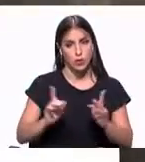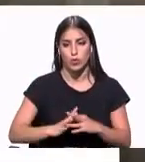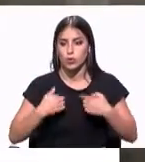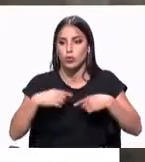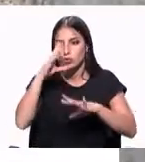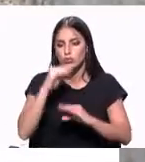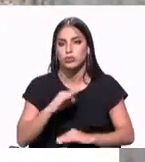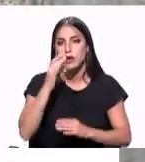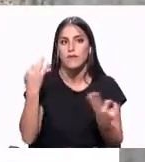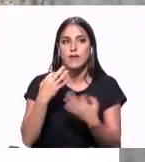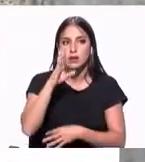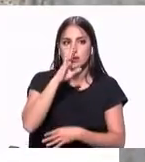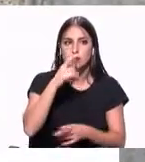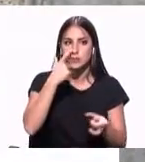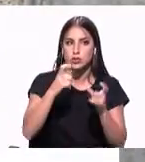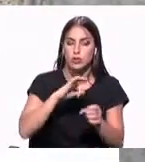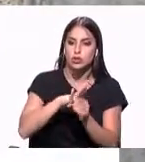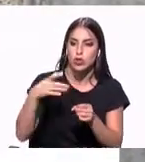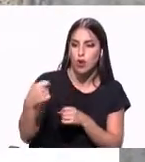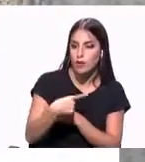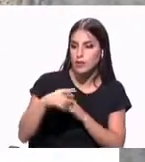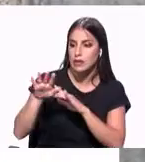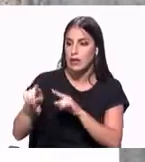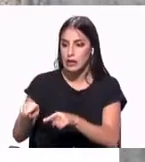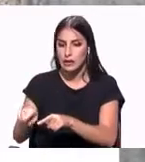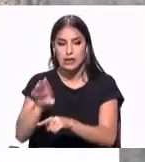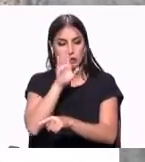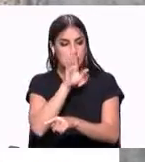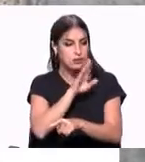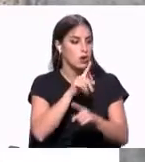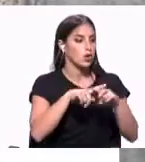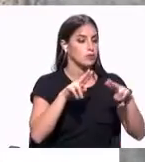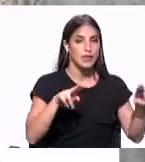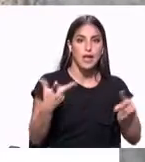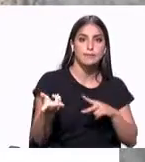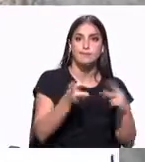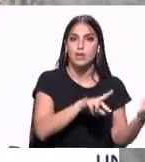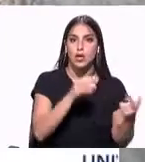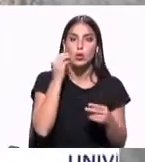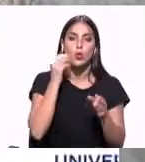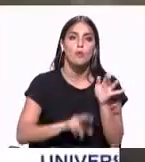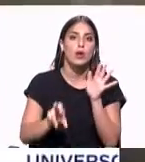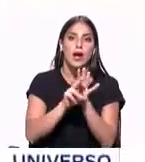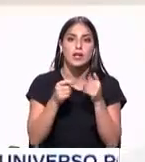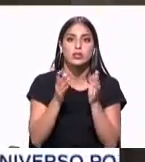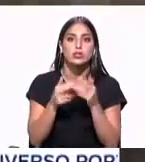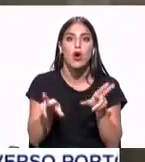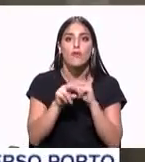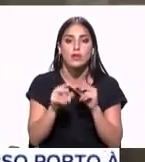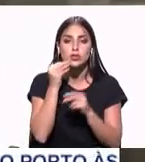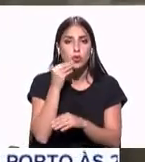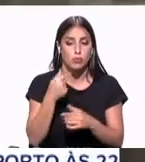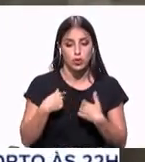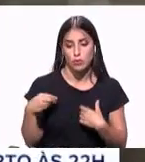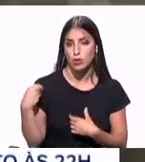se os doentes que têm Covid estão aqui, se já foram para o hospital, se ainda estão aqui, como é que são as novas regras de higiene. Claro, estou sempre um